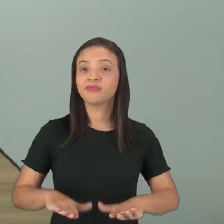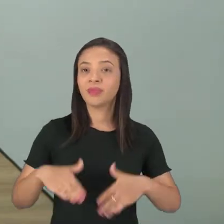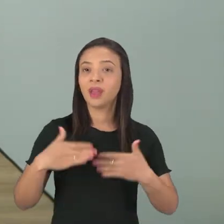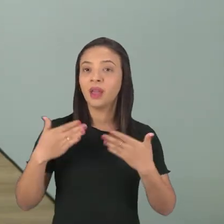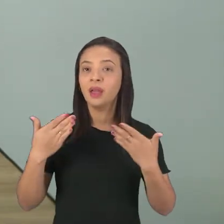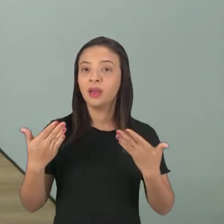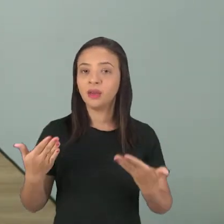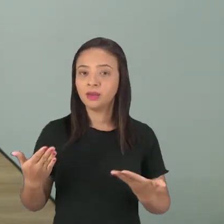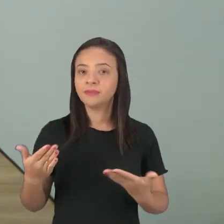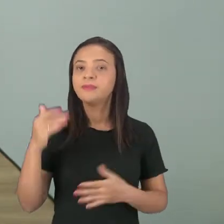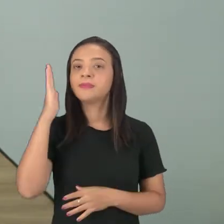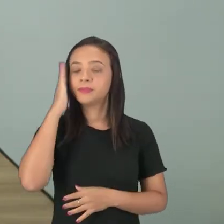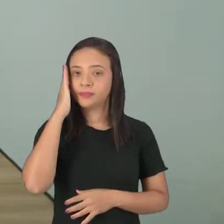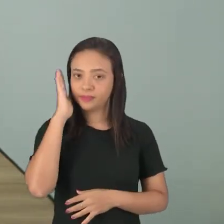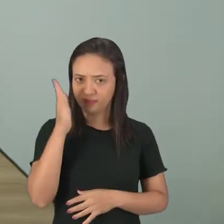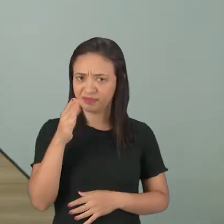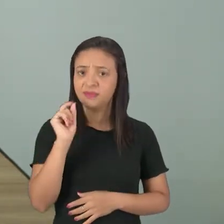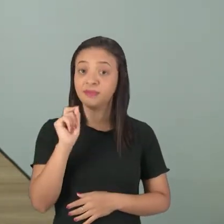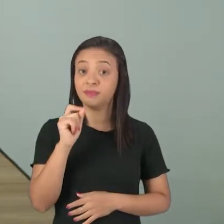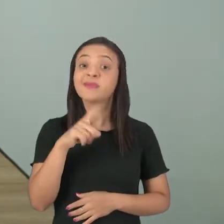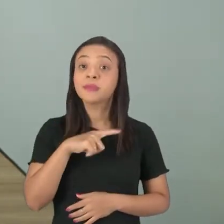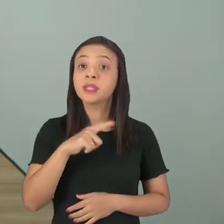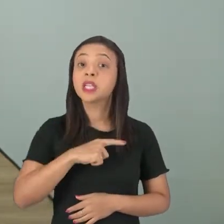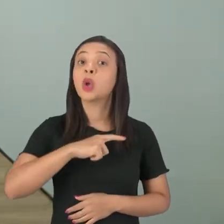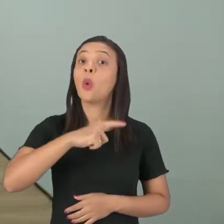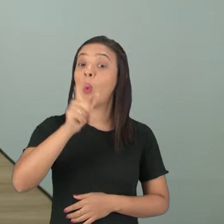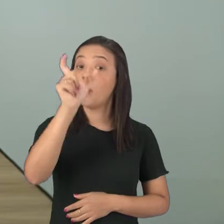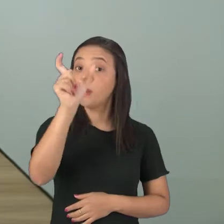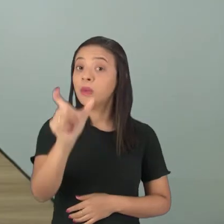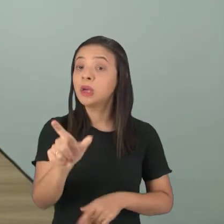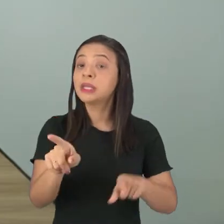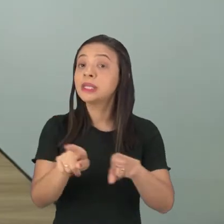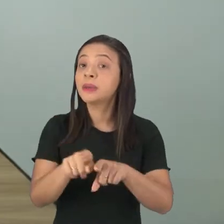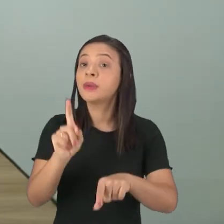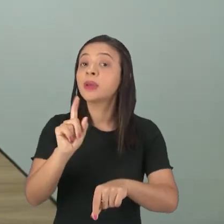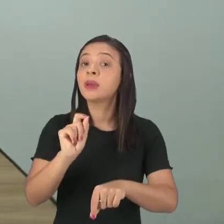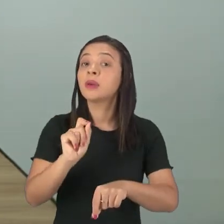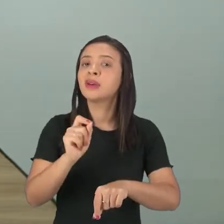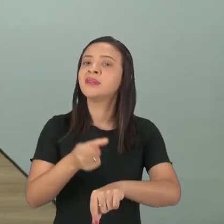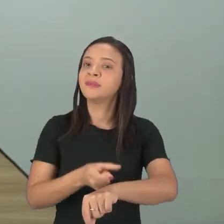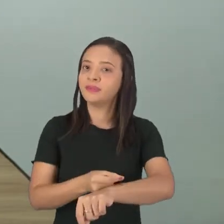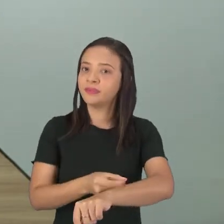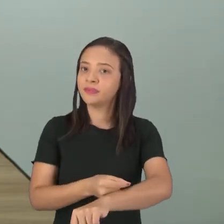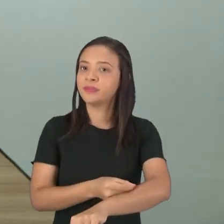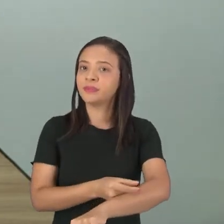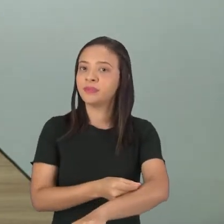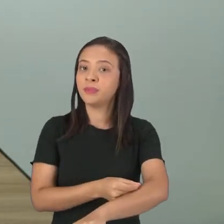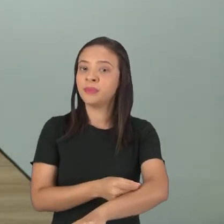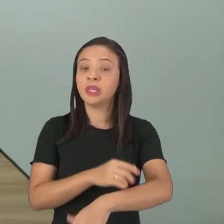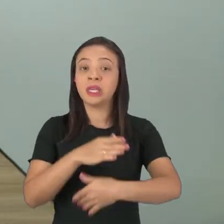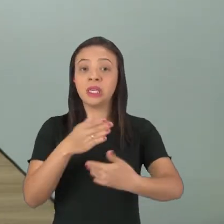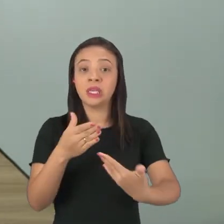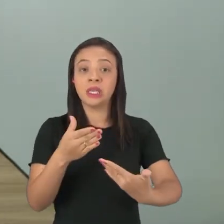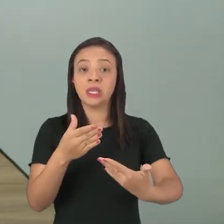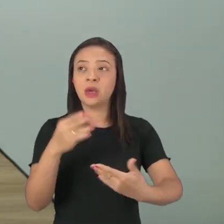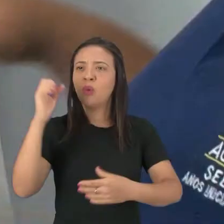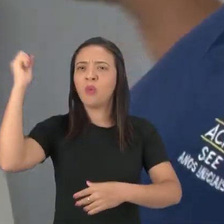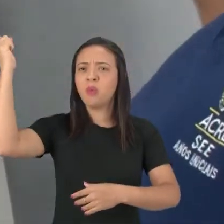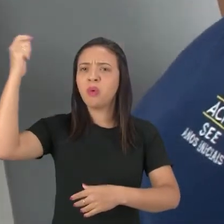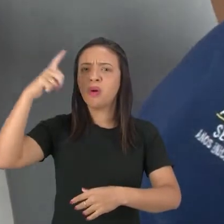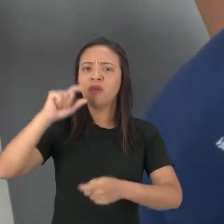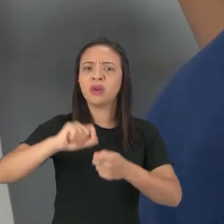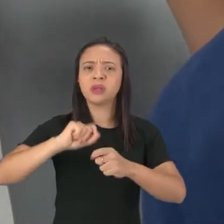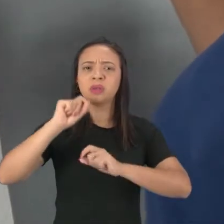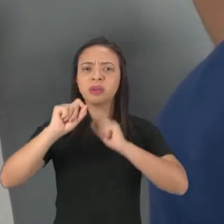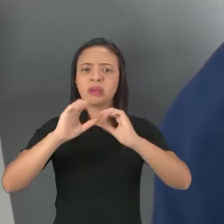Oi e aí como vocês sabe existe outro personagem que a formiga e ela passou o verão fazendo